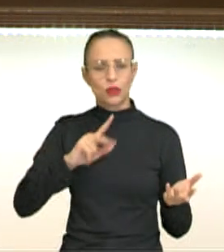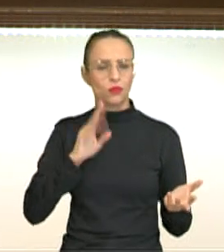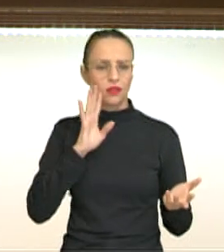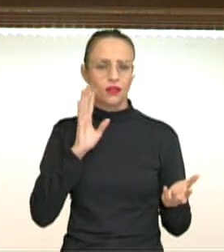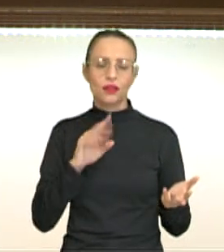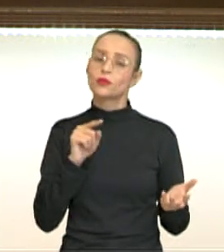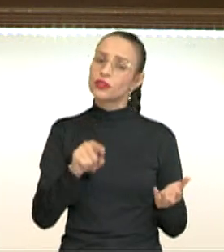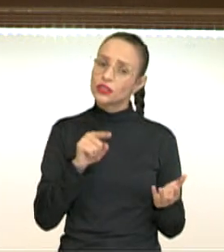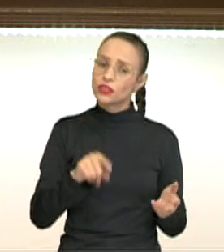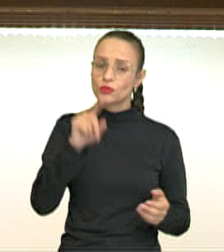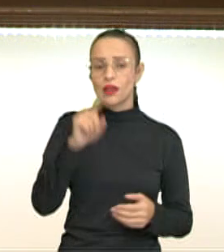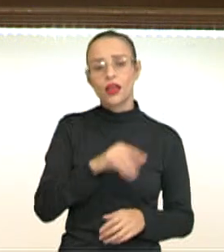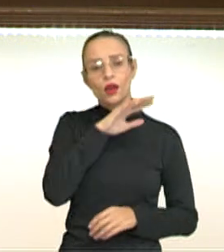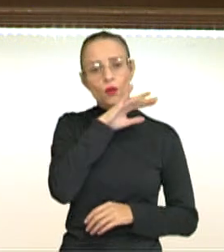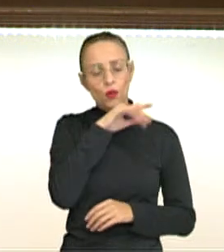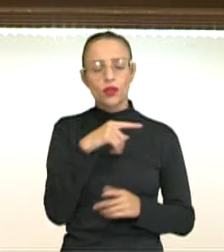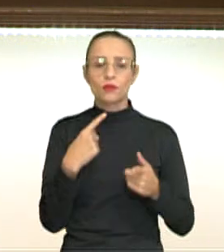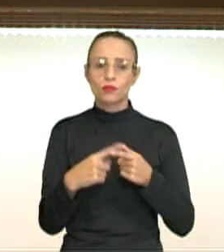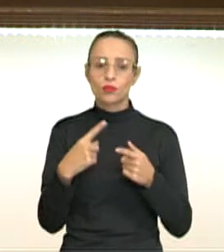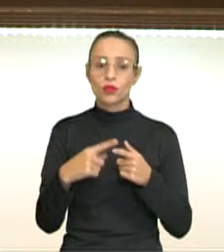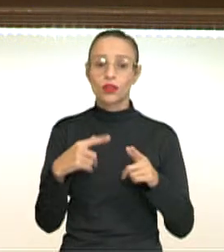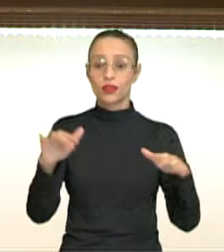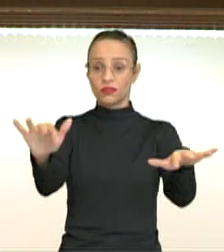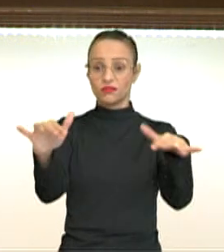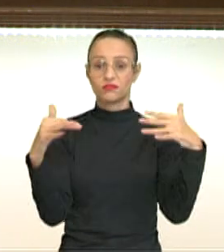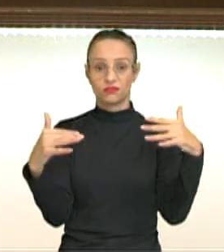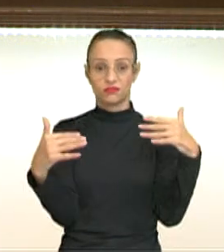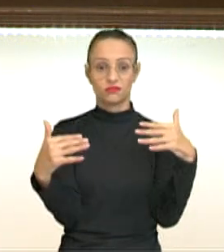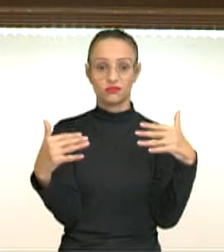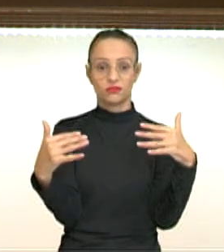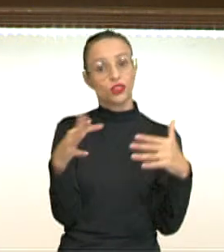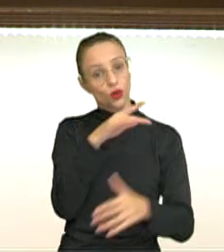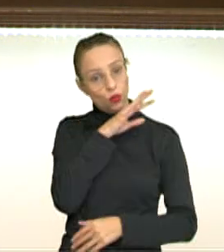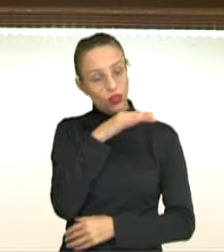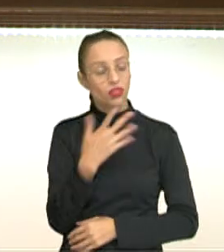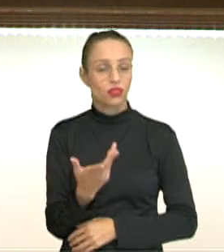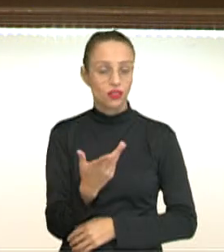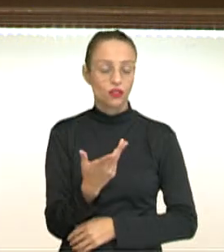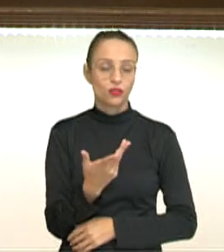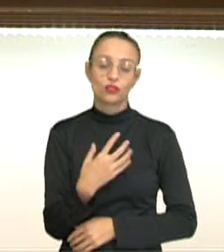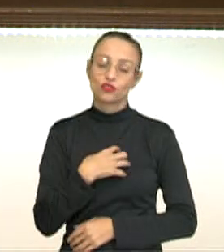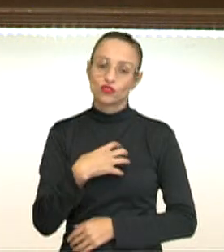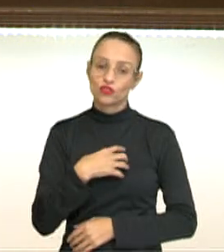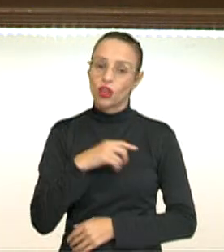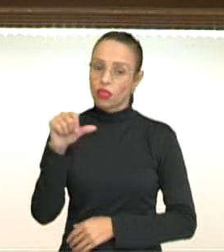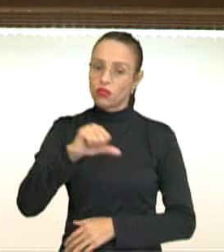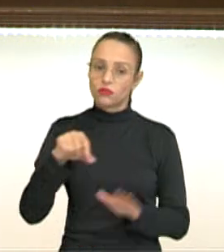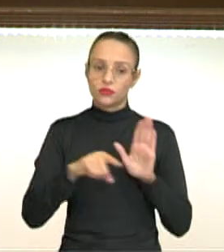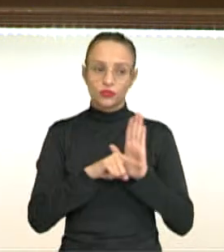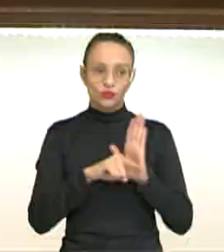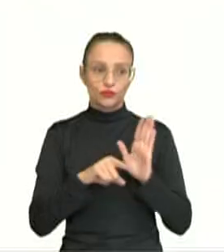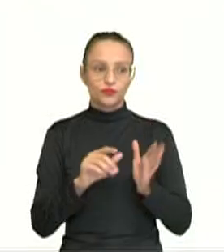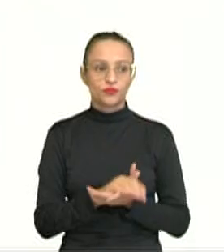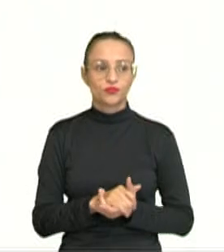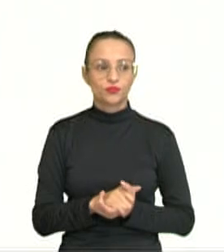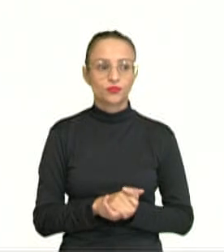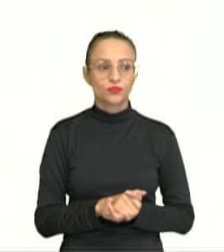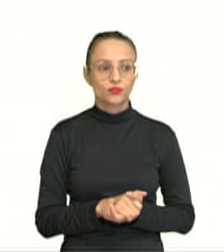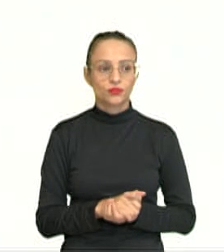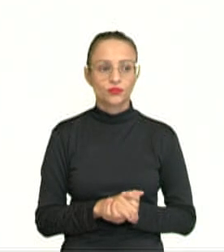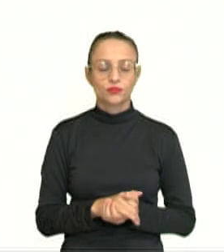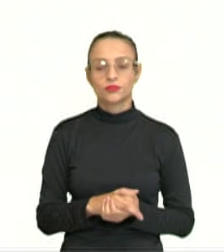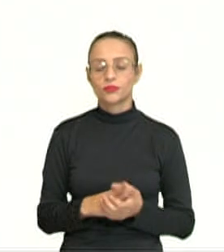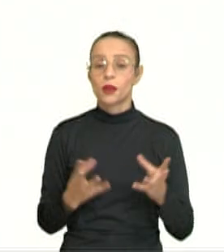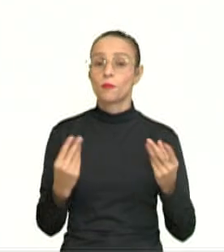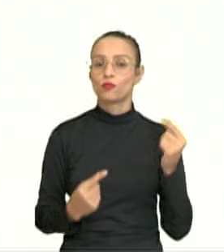Esses cacuetes são ruins, porque chamam a atenção do público para um jeito ruim, para um jeito negativo.